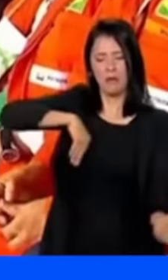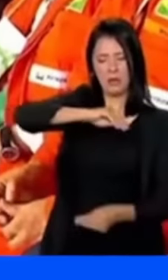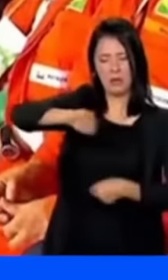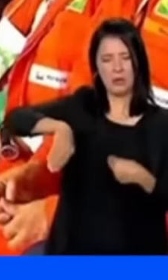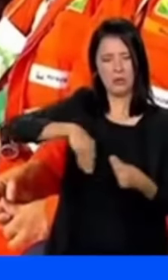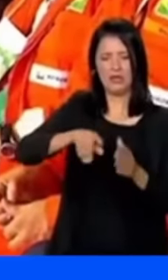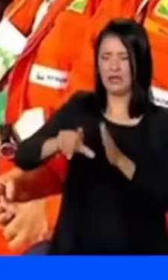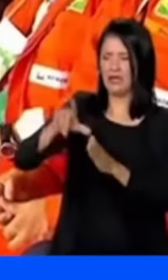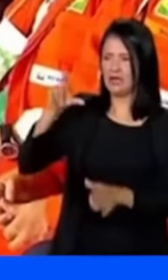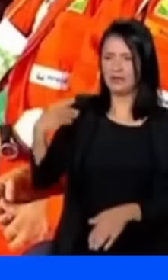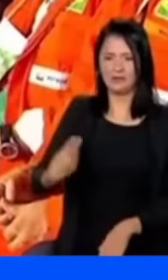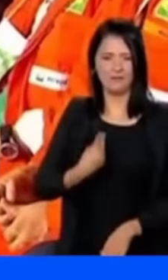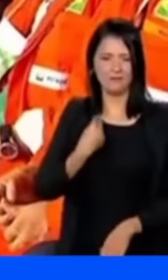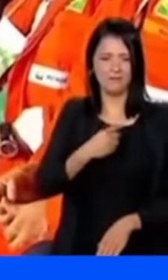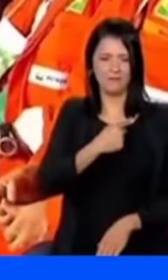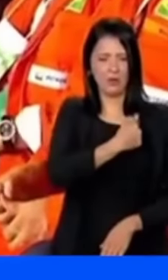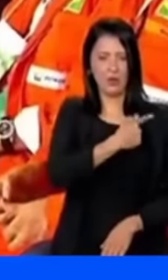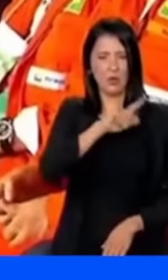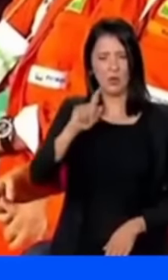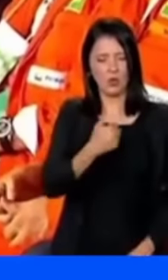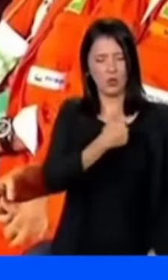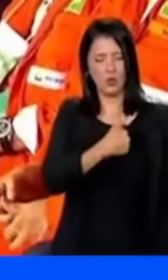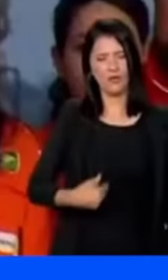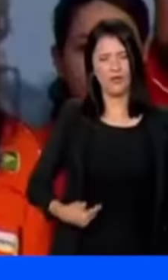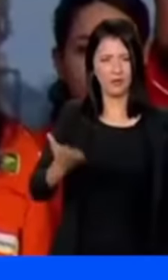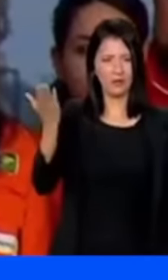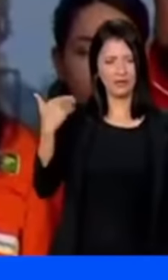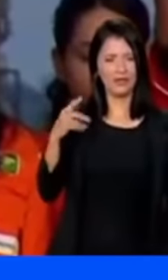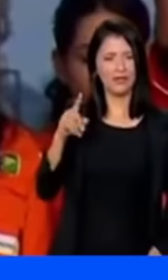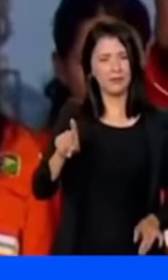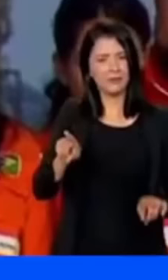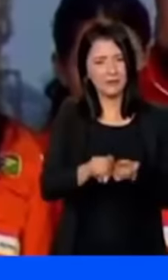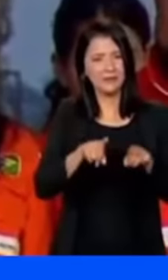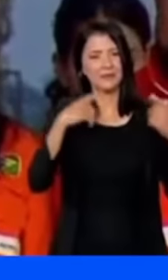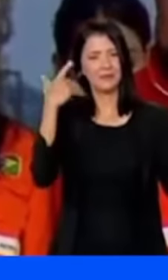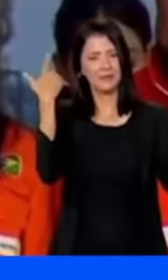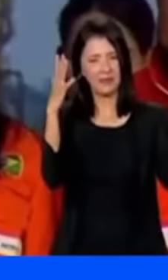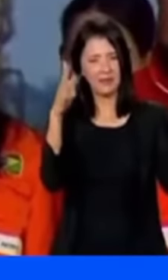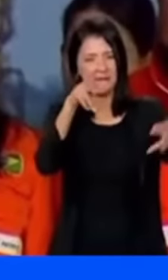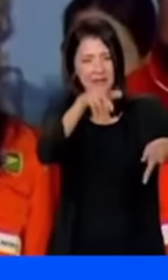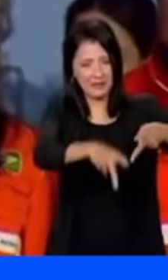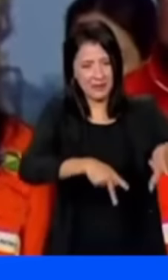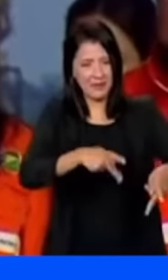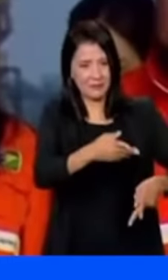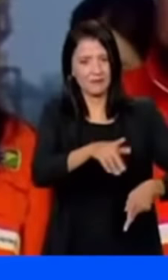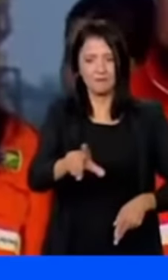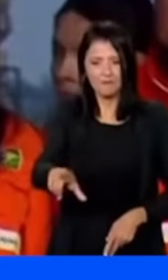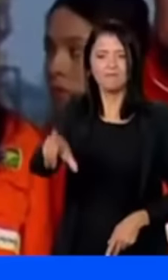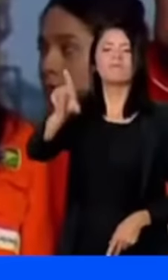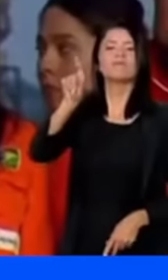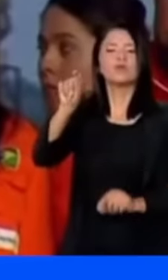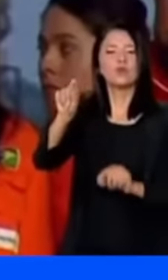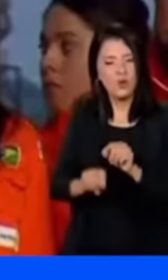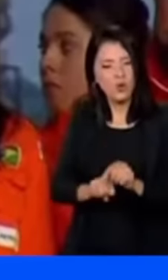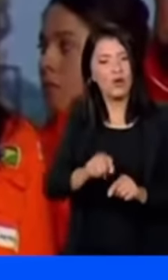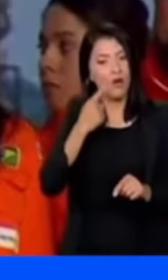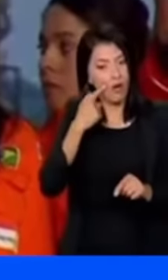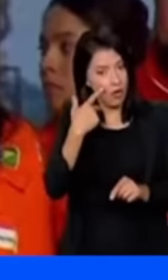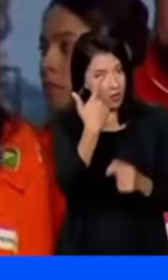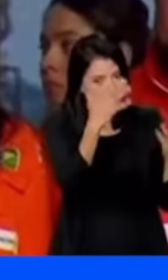que vivíamos no governo anterior. Parabéns ao povo que escolheu, parabéns